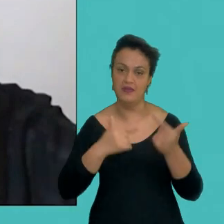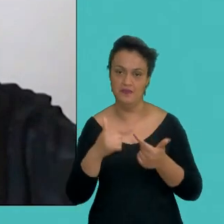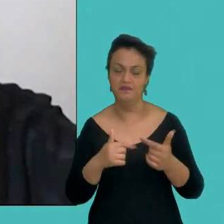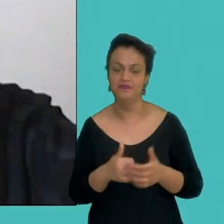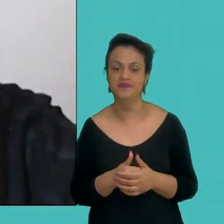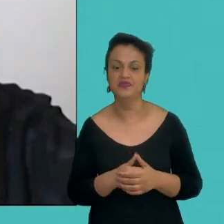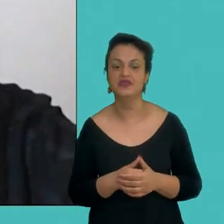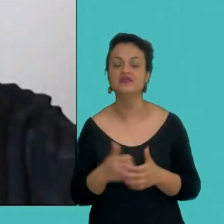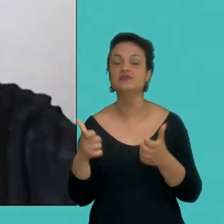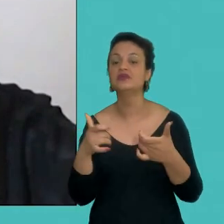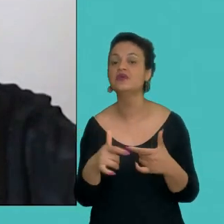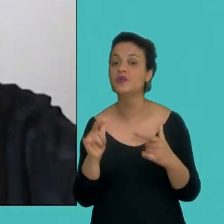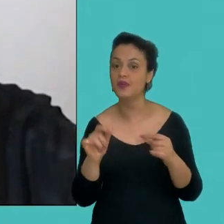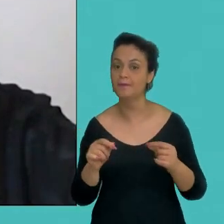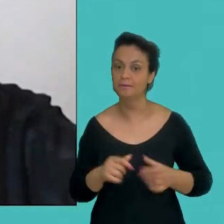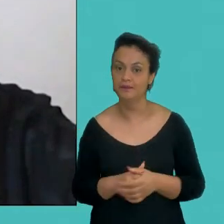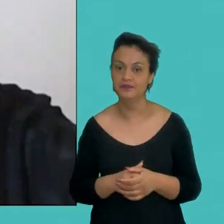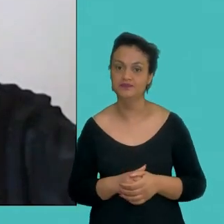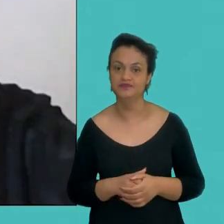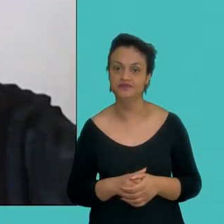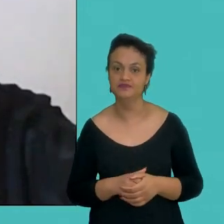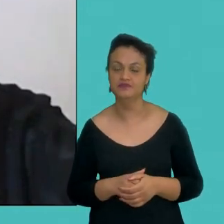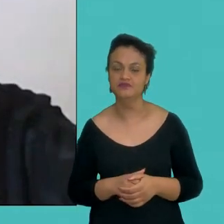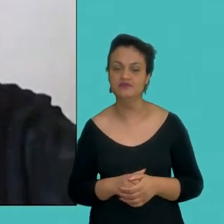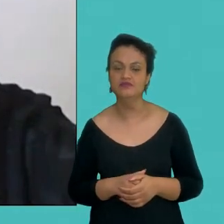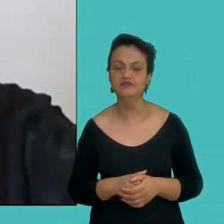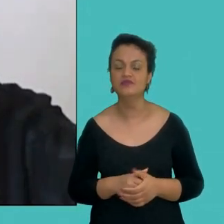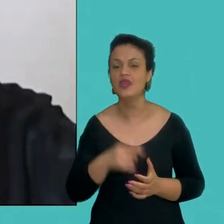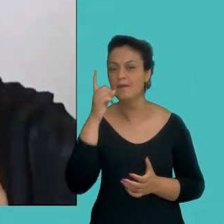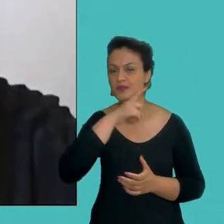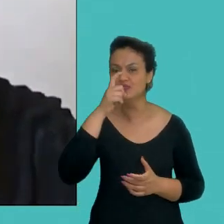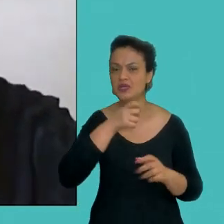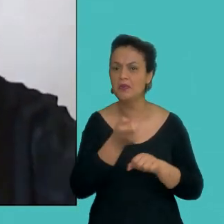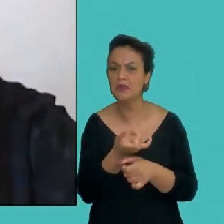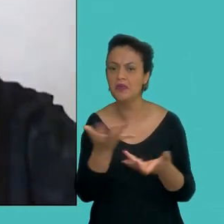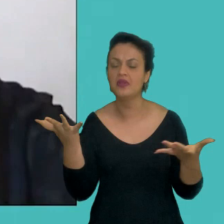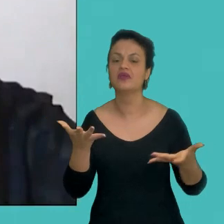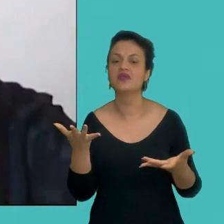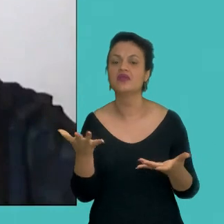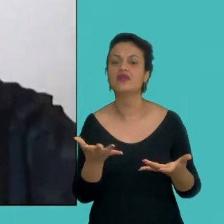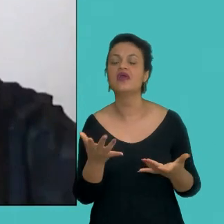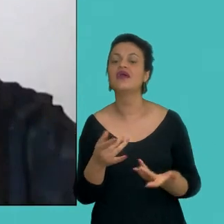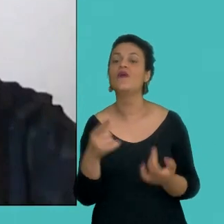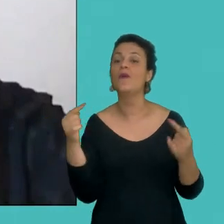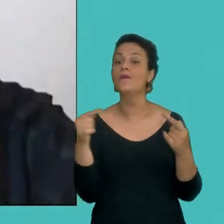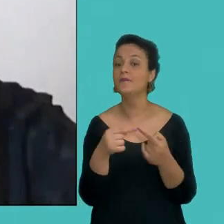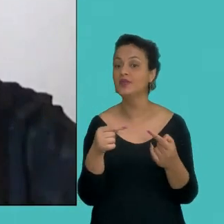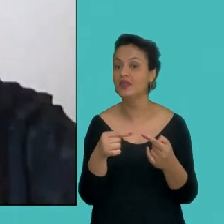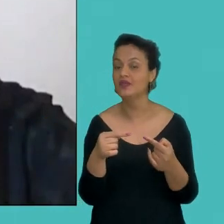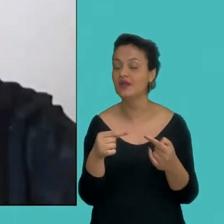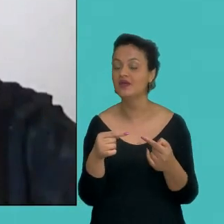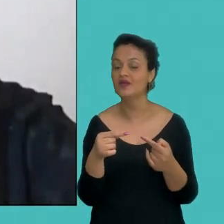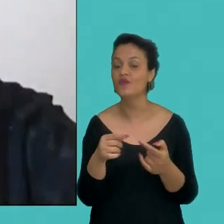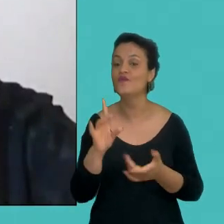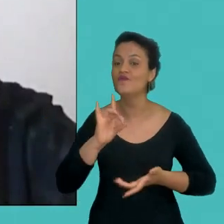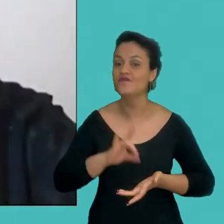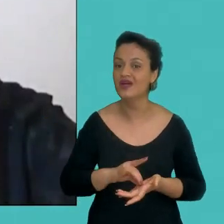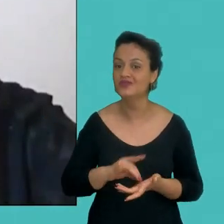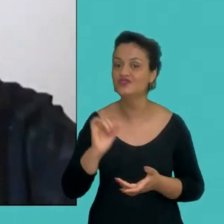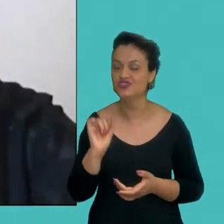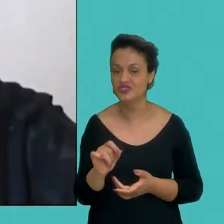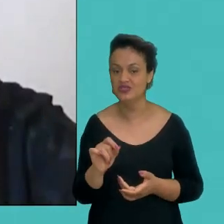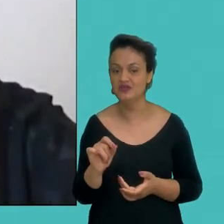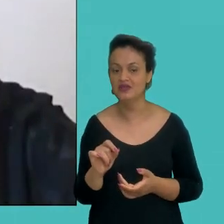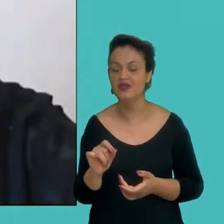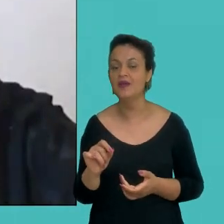meu setor de business, dizendo a disseminação de fake news ela é diretamente proporcional